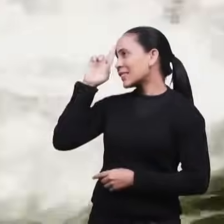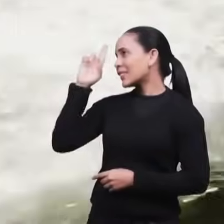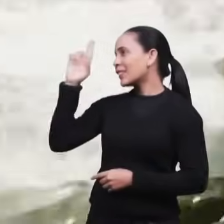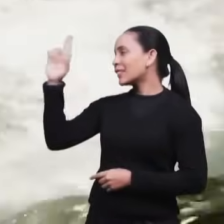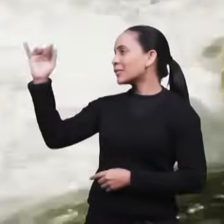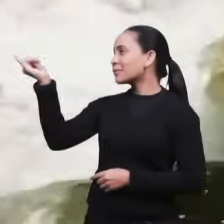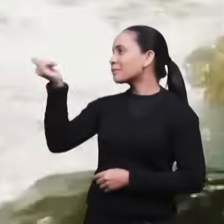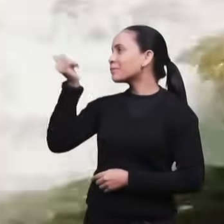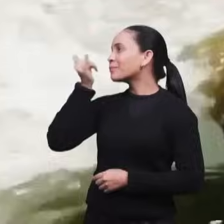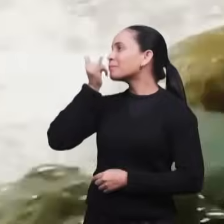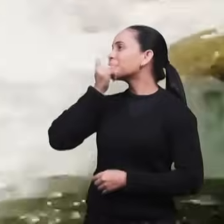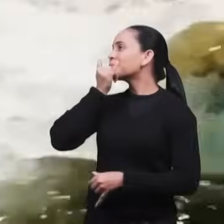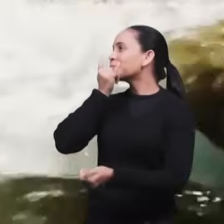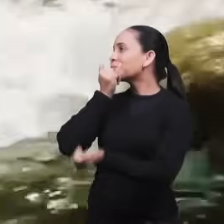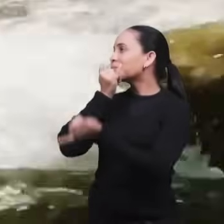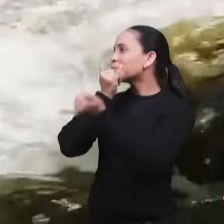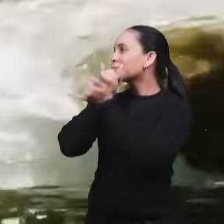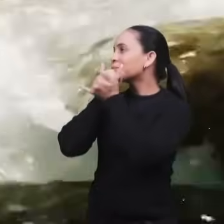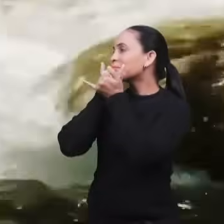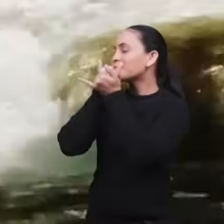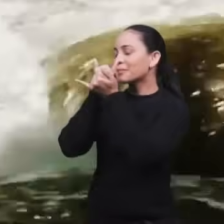coração e